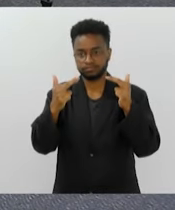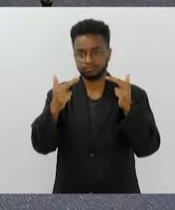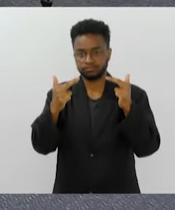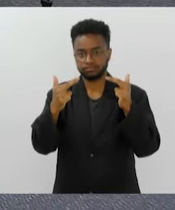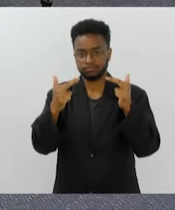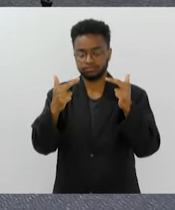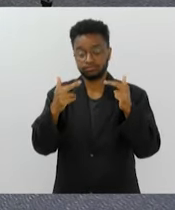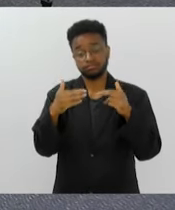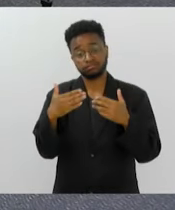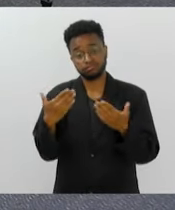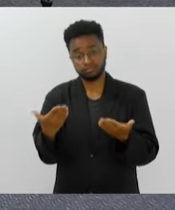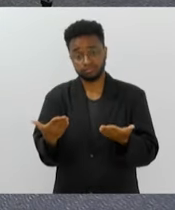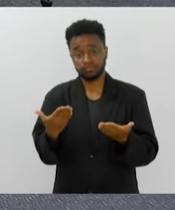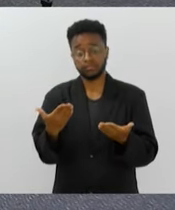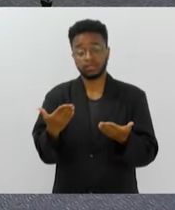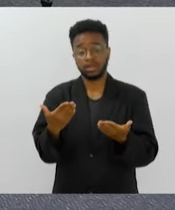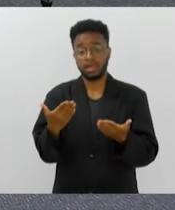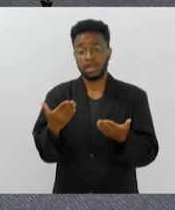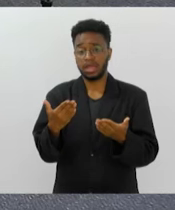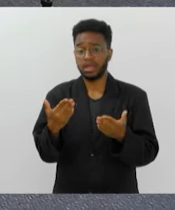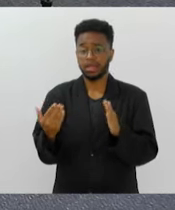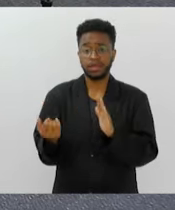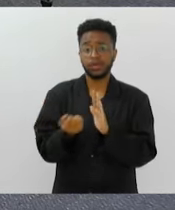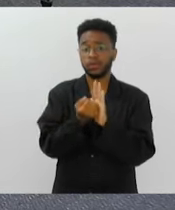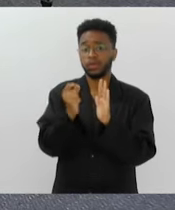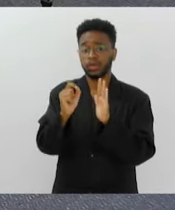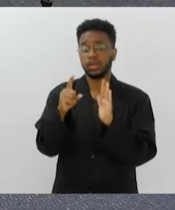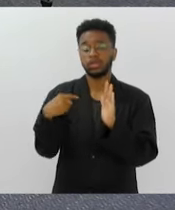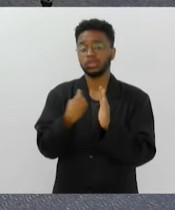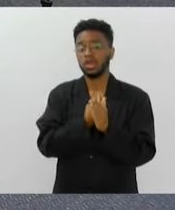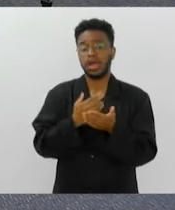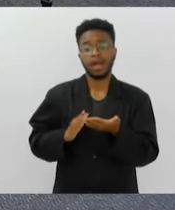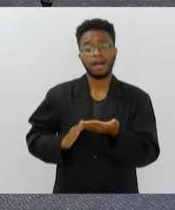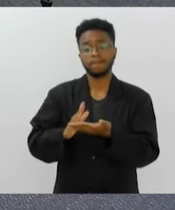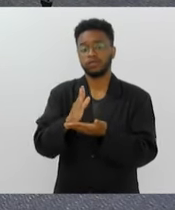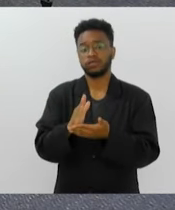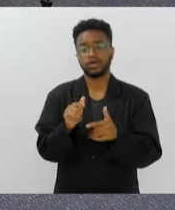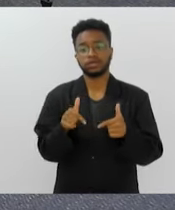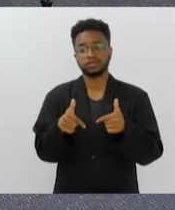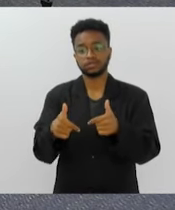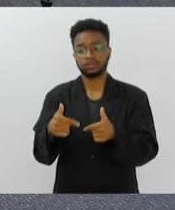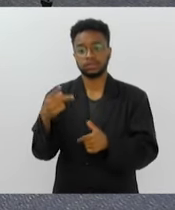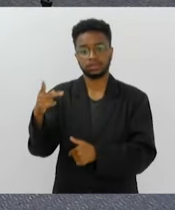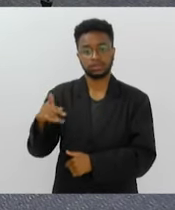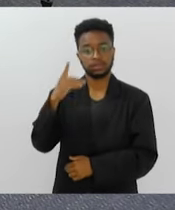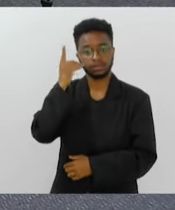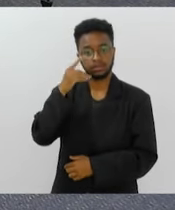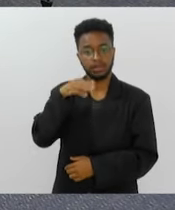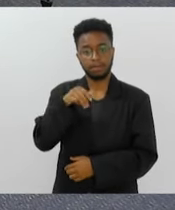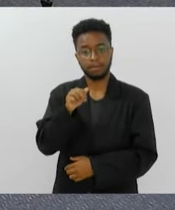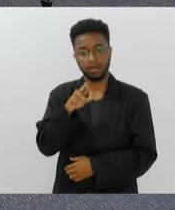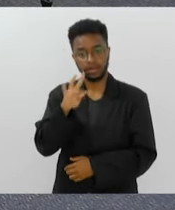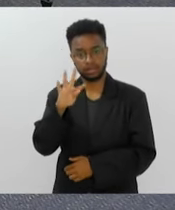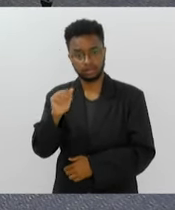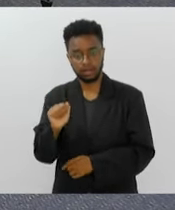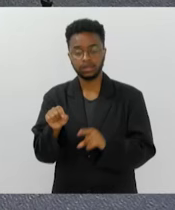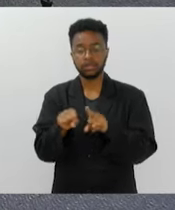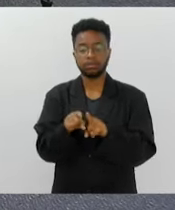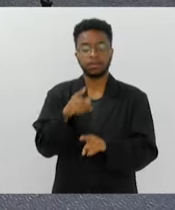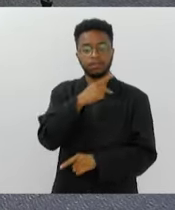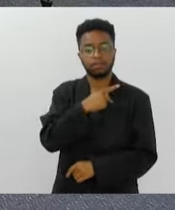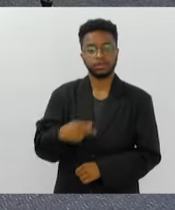simbólico que no dia em que a gente aprovou uma inicitiva da deput mar Rocha e da presidenta